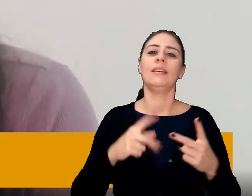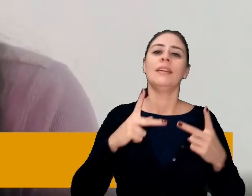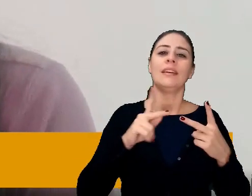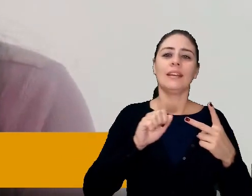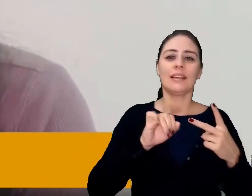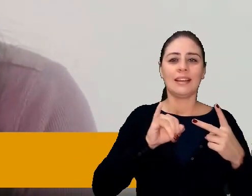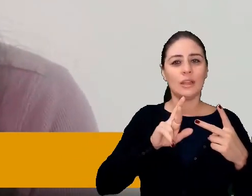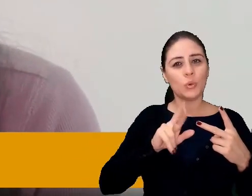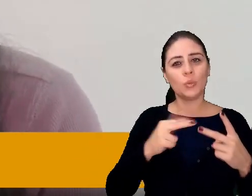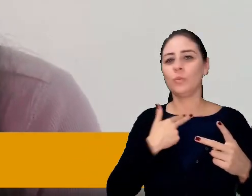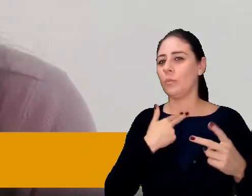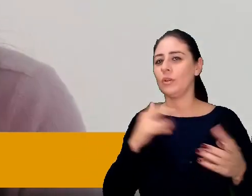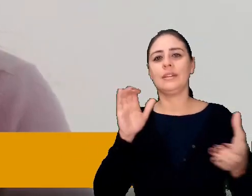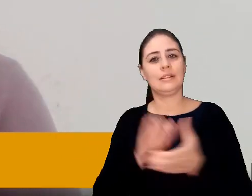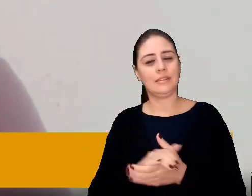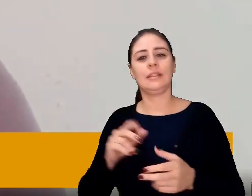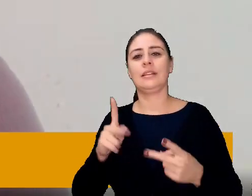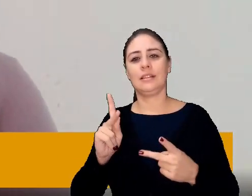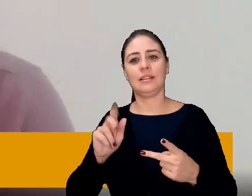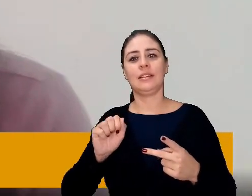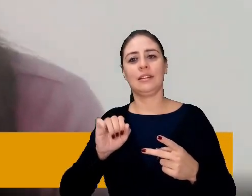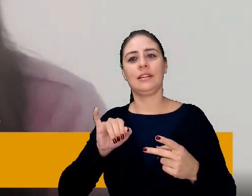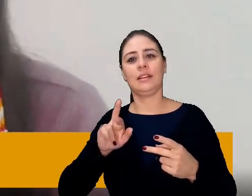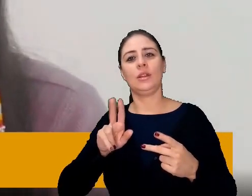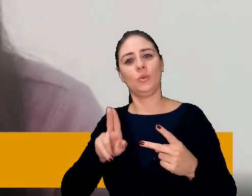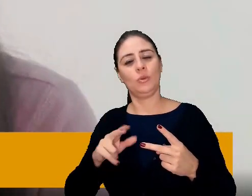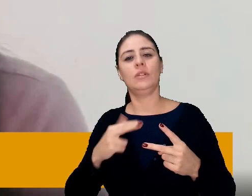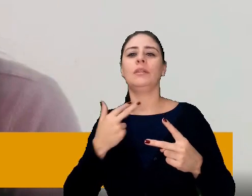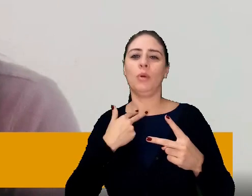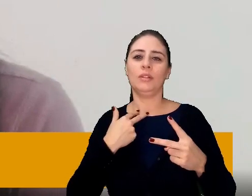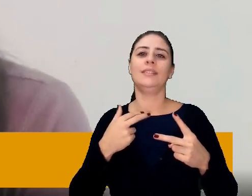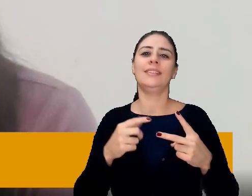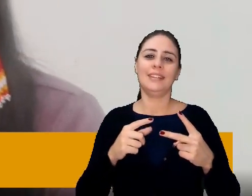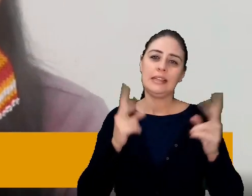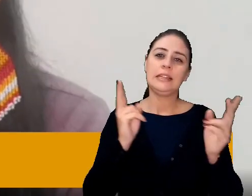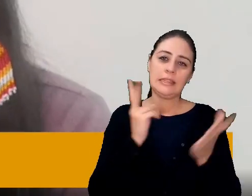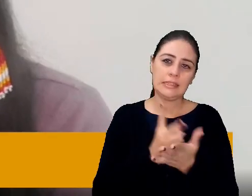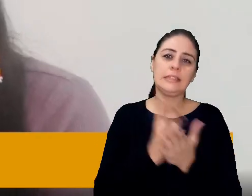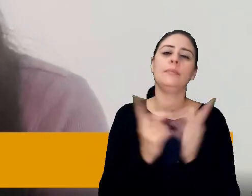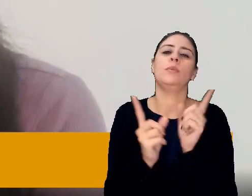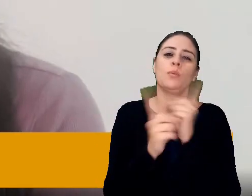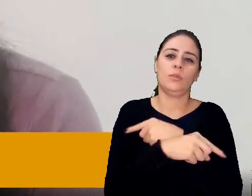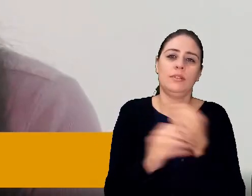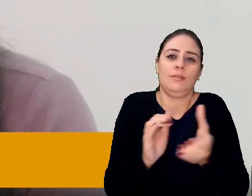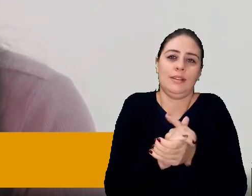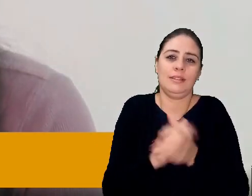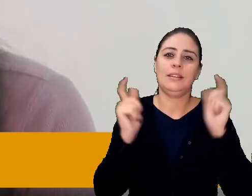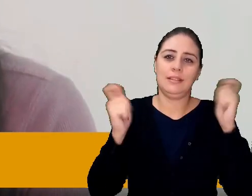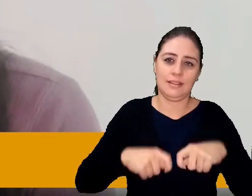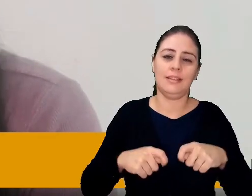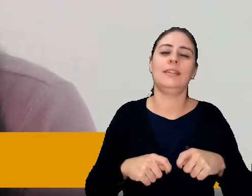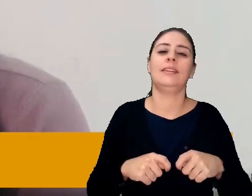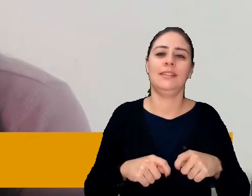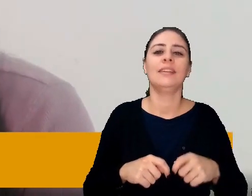camé, casei com meu esposo que é cairu e daí o meu filho tem a marca do meu esposo. Então, ele é Cairu. Aí, o que acontece?